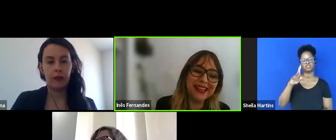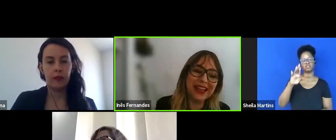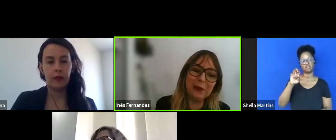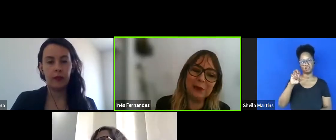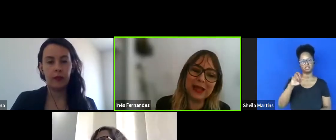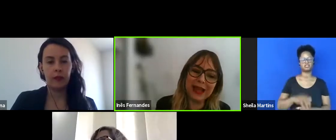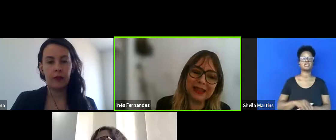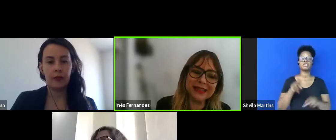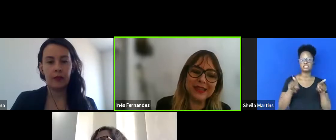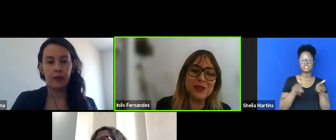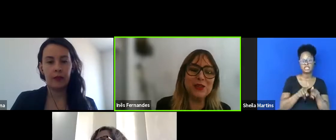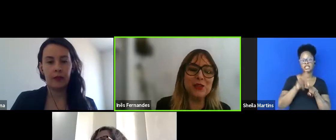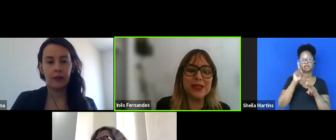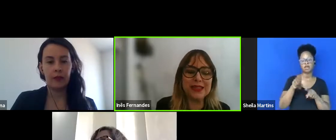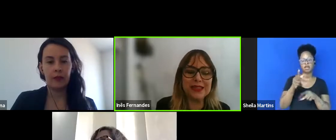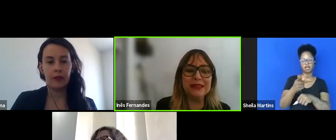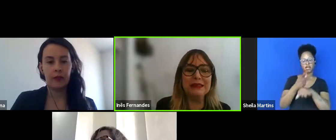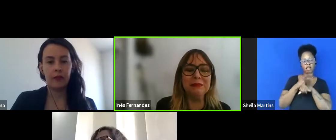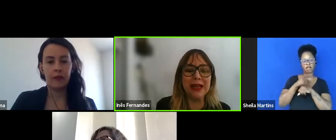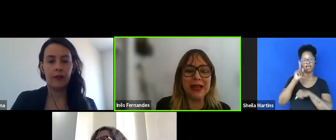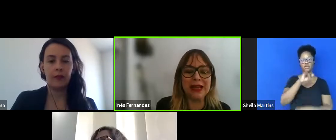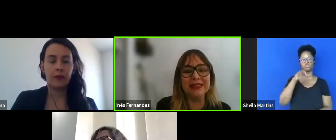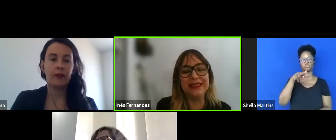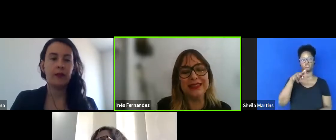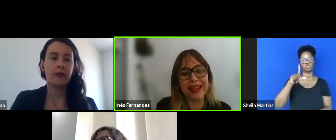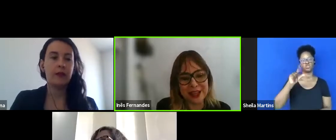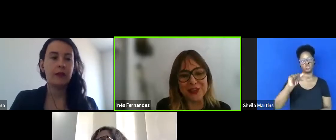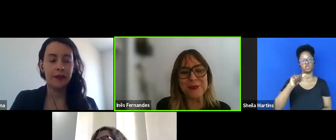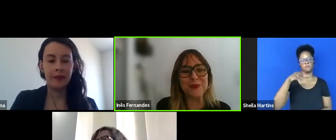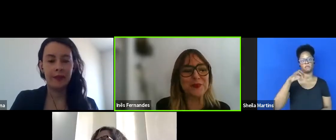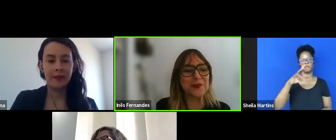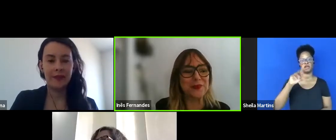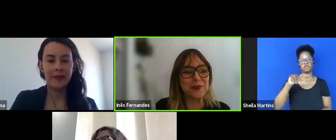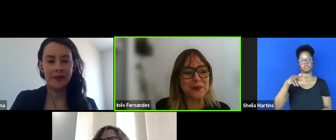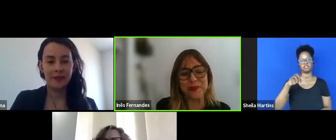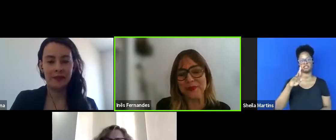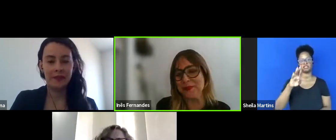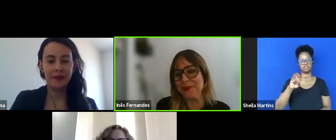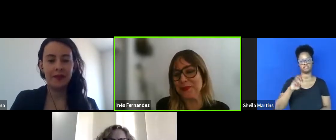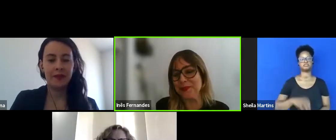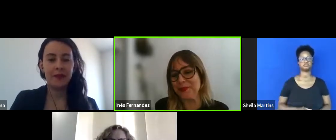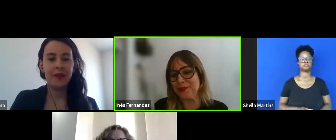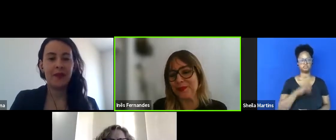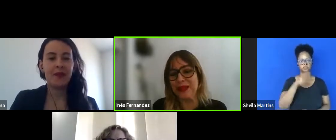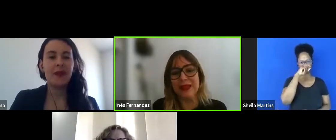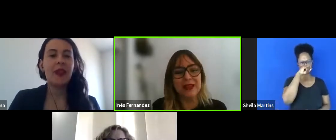e a premiada Juliana Mara Andrade.